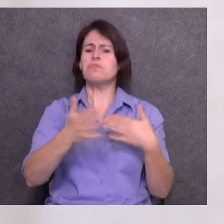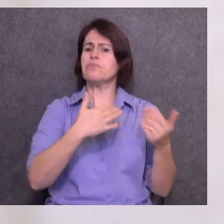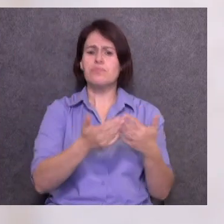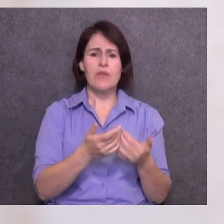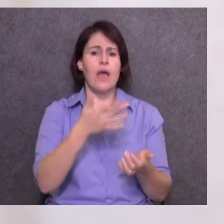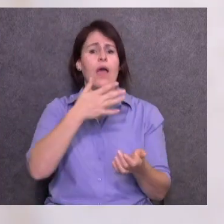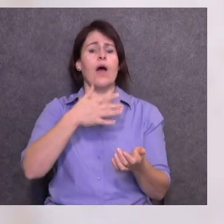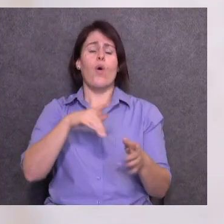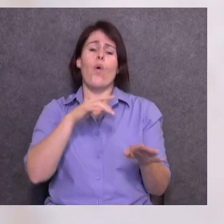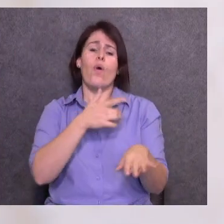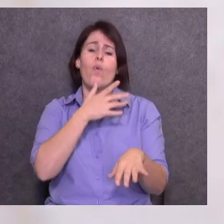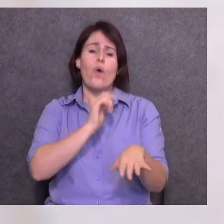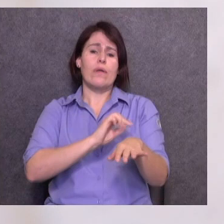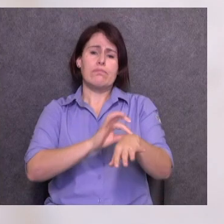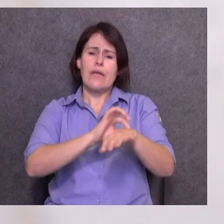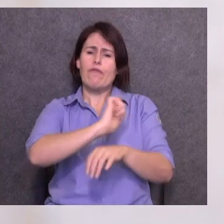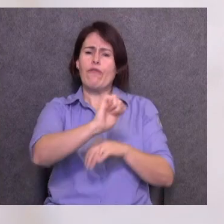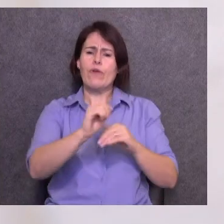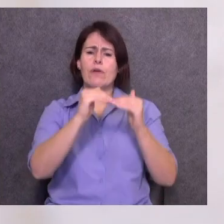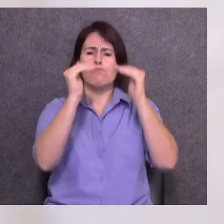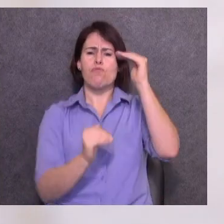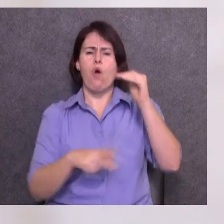sua pele e do seu estado social.